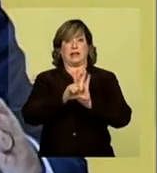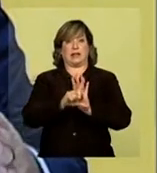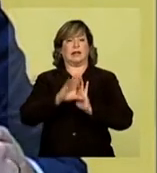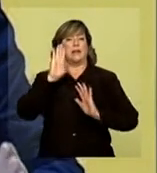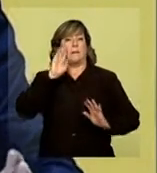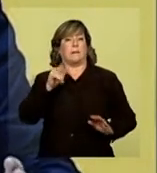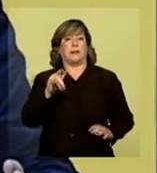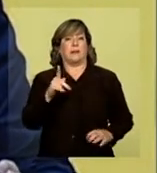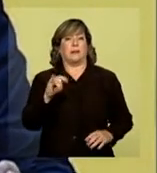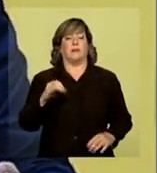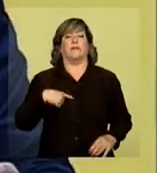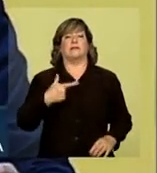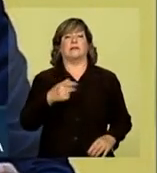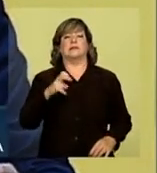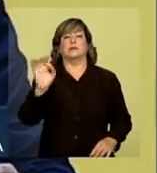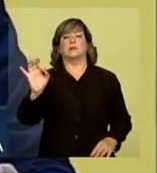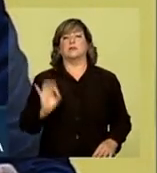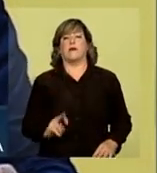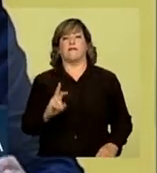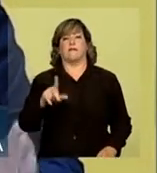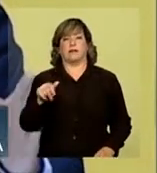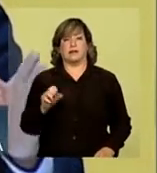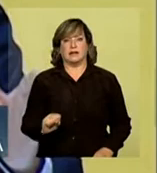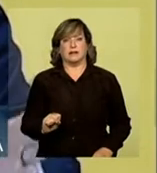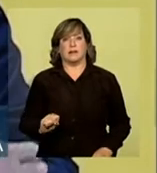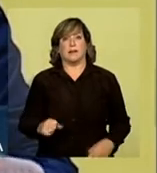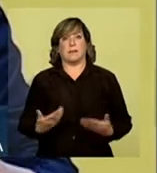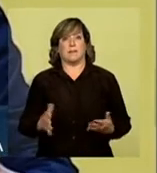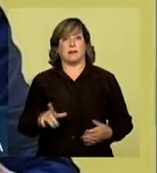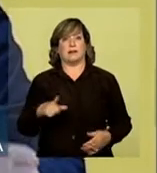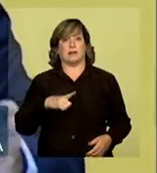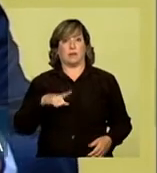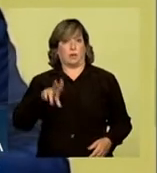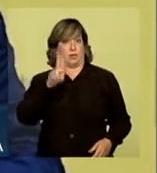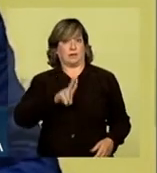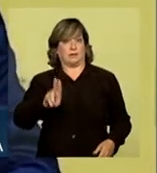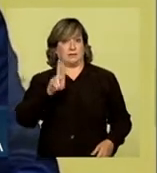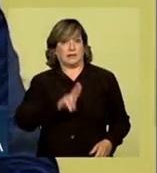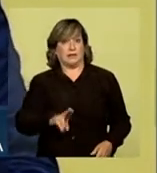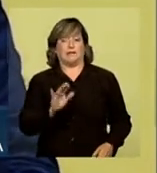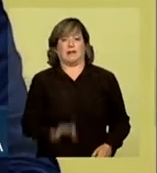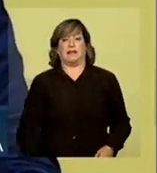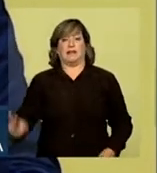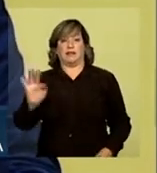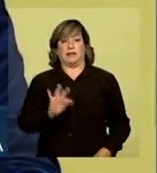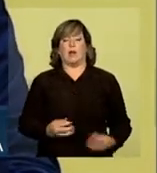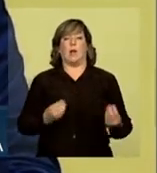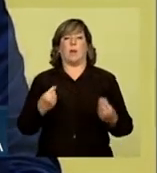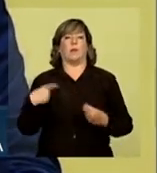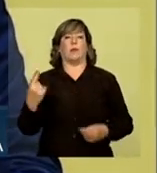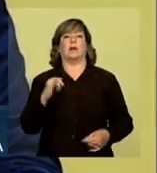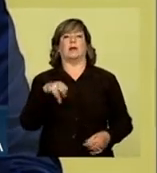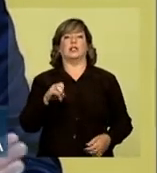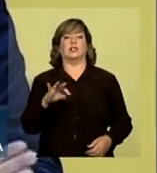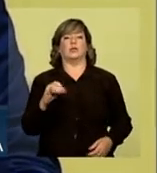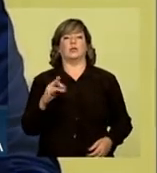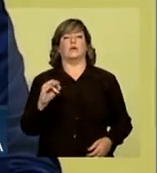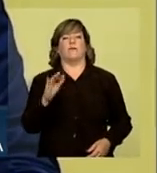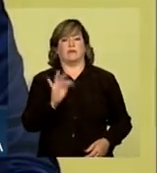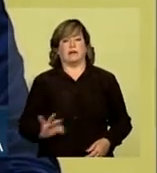de no mínimo 25 por cento das vagas no entanto tanto as universidades federais comas os institutos federais